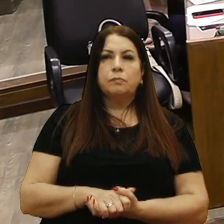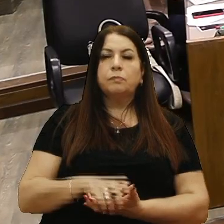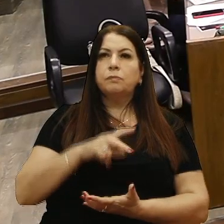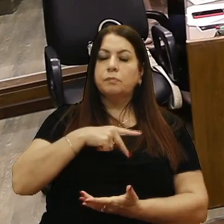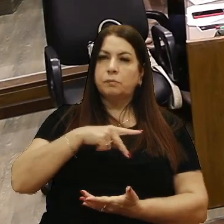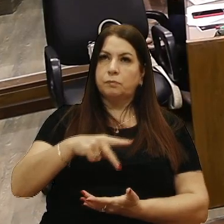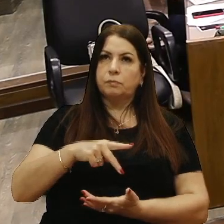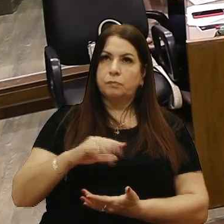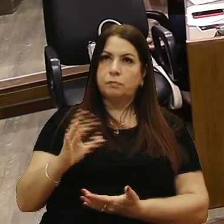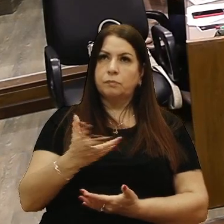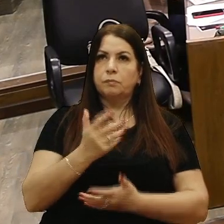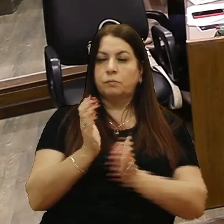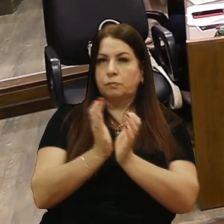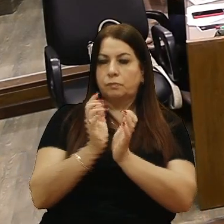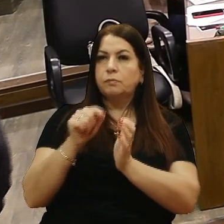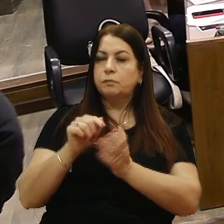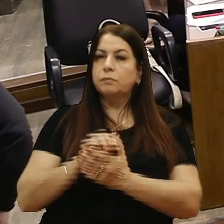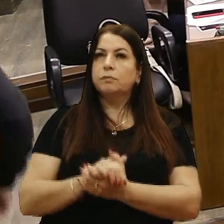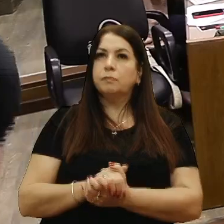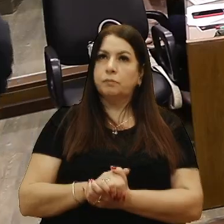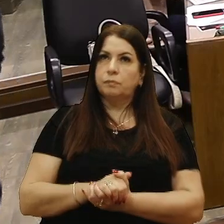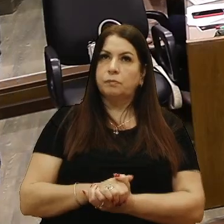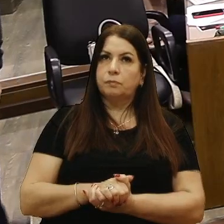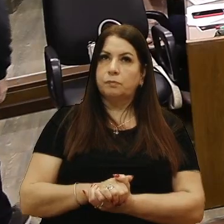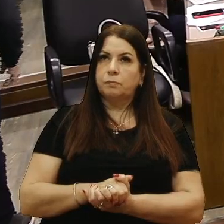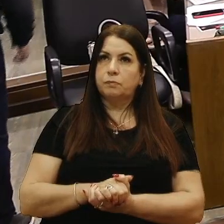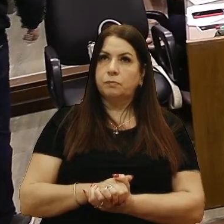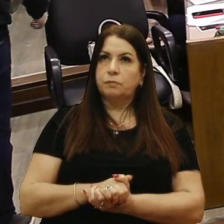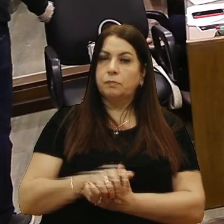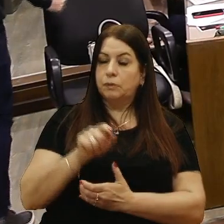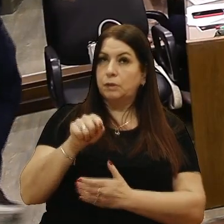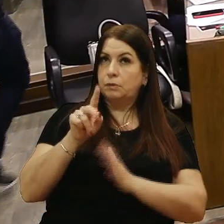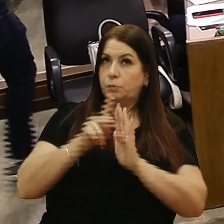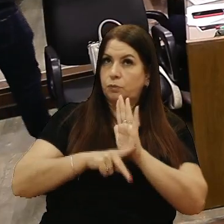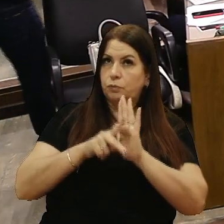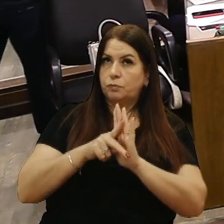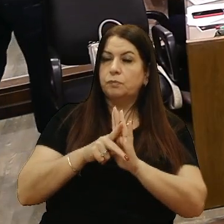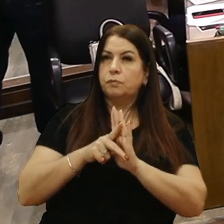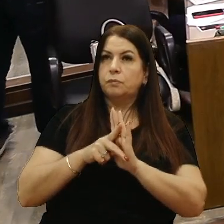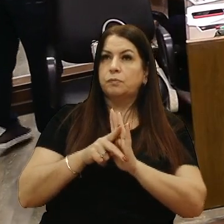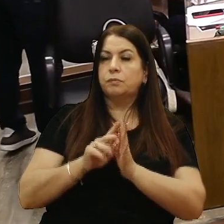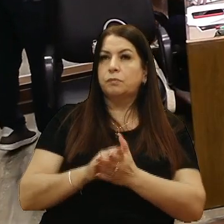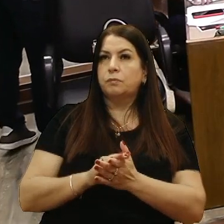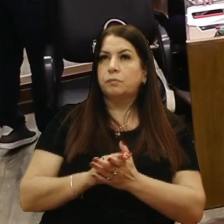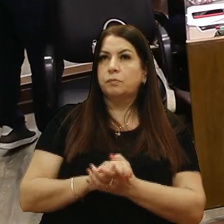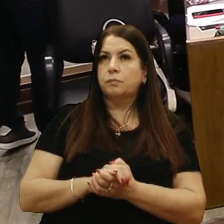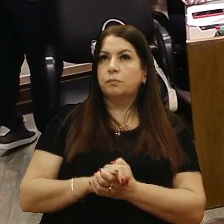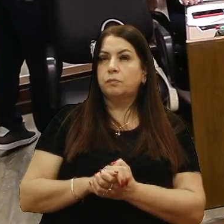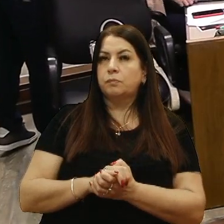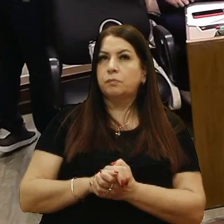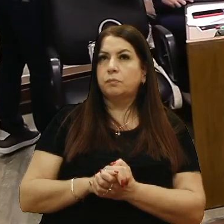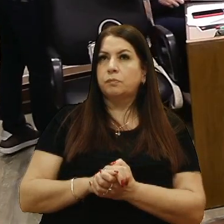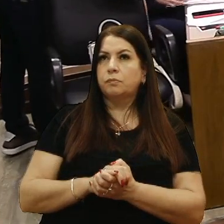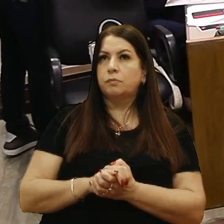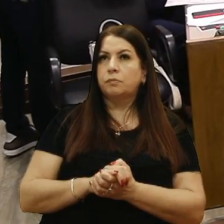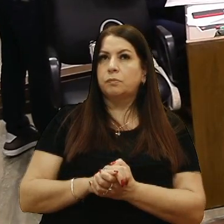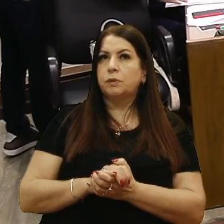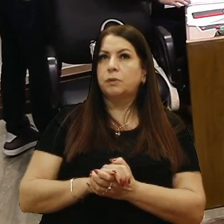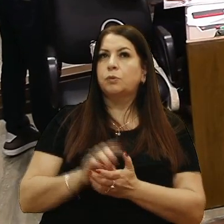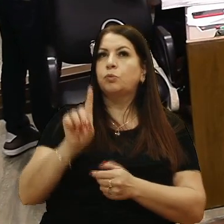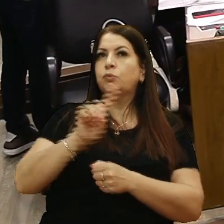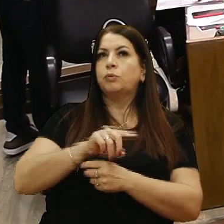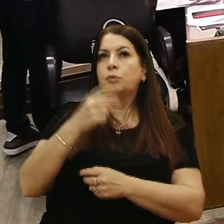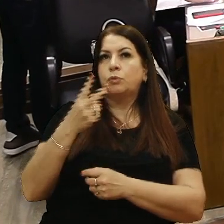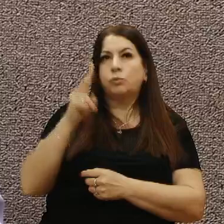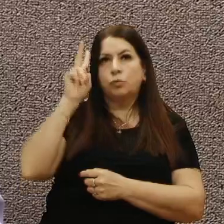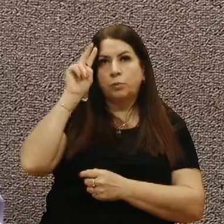Senhor presidente, nobres pares, esse projeto que visa instituir o dia 2 de abril